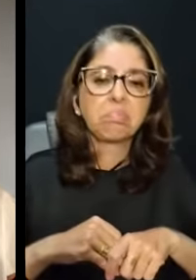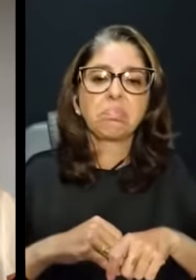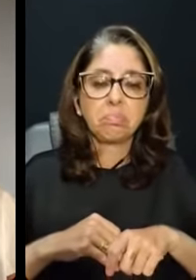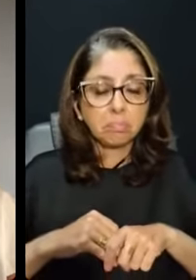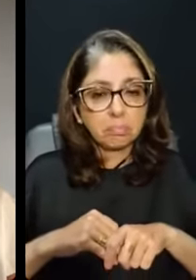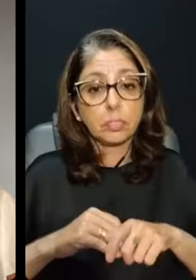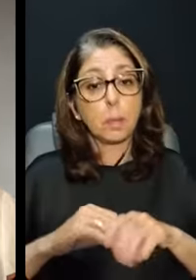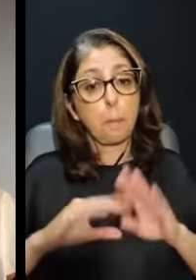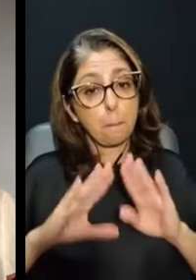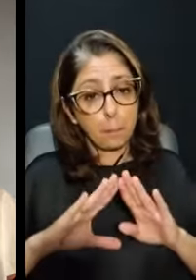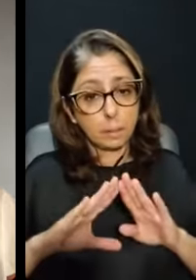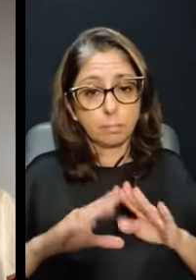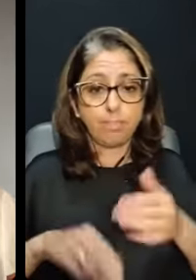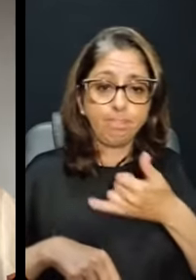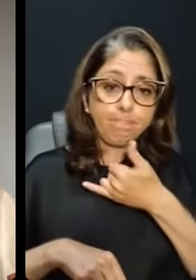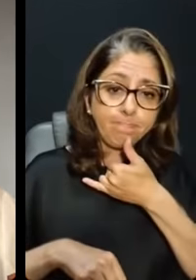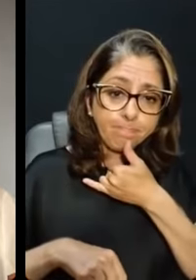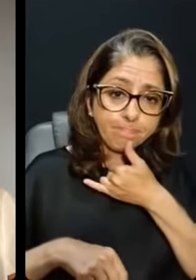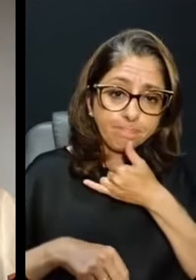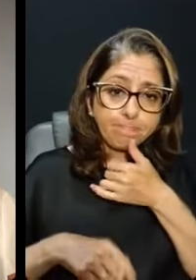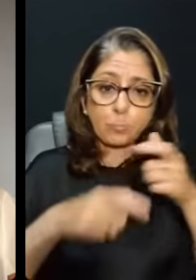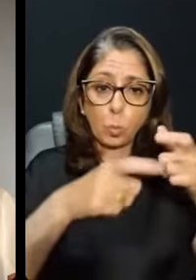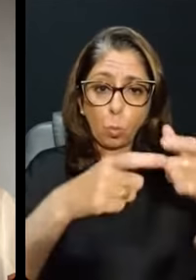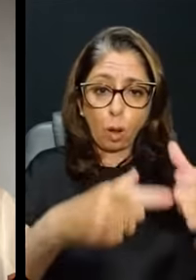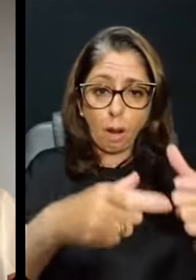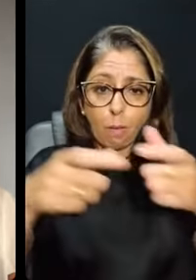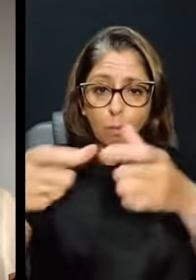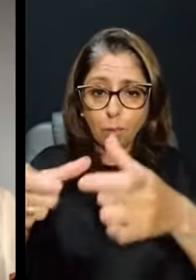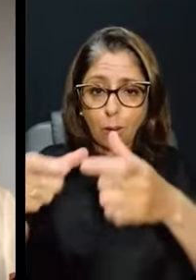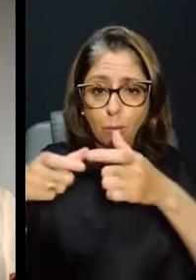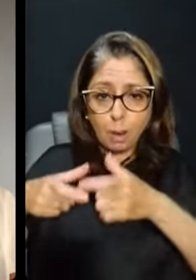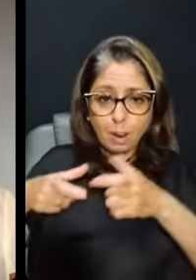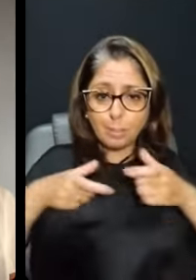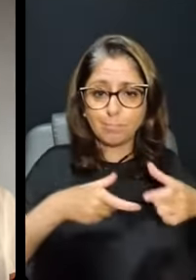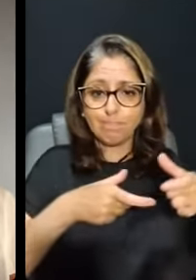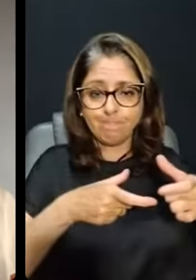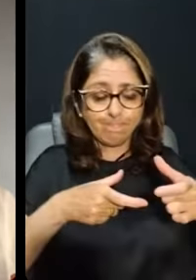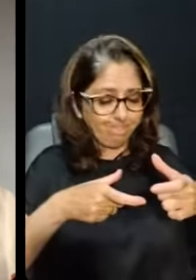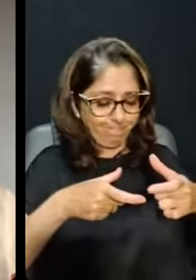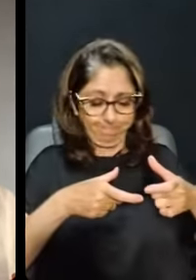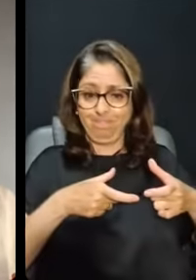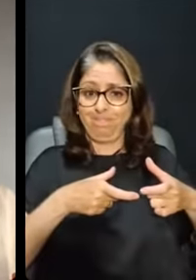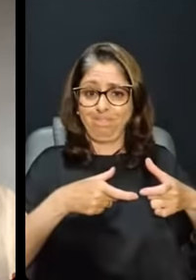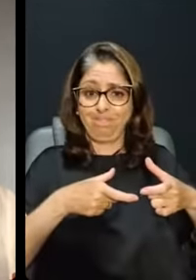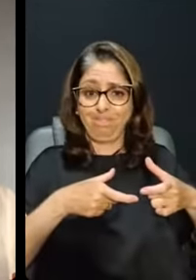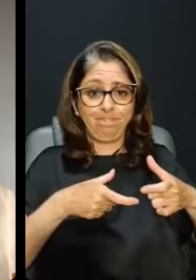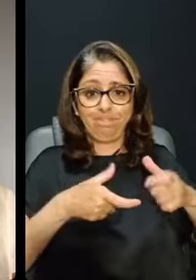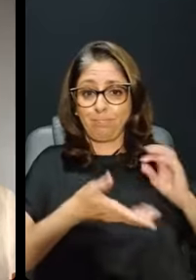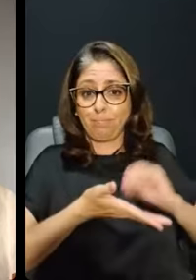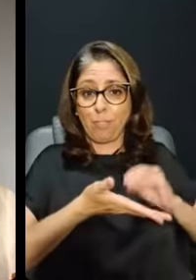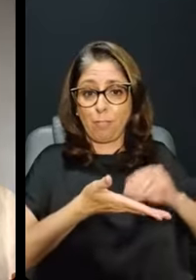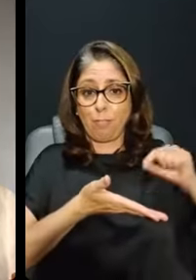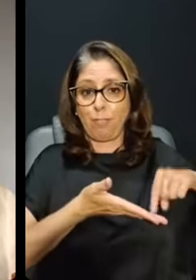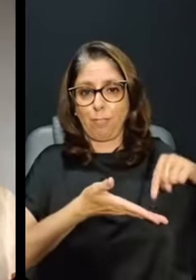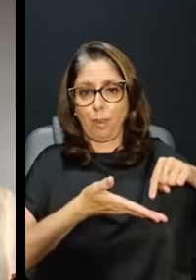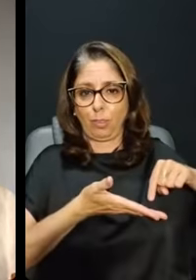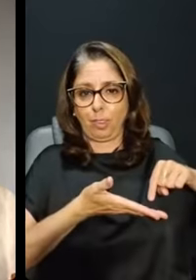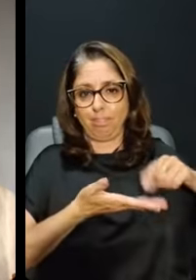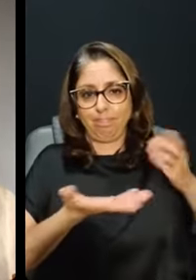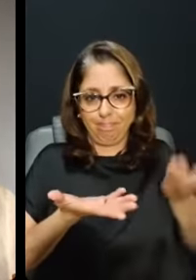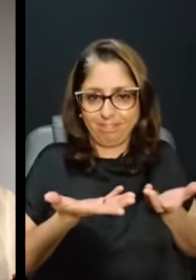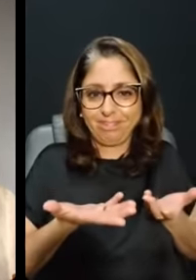todos os ambientes, na medida que a gente assume também que a gente consegue ir até determinado ponto, a gente